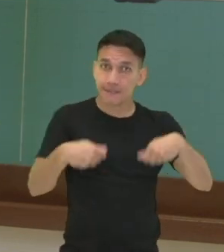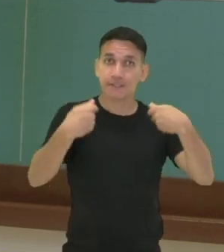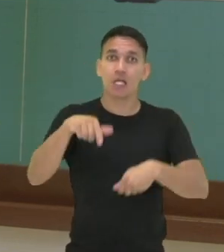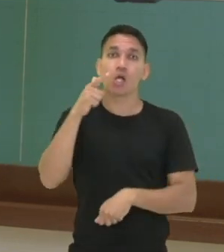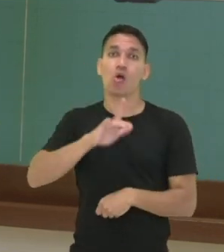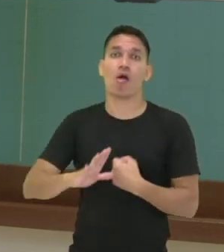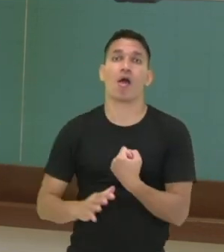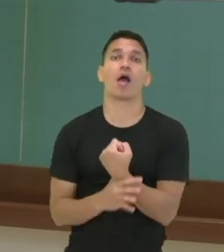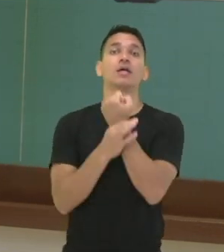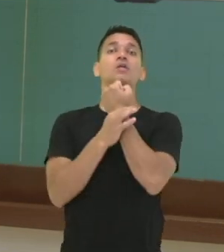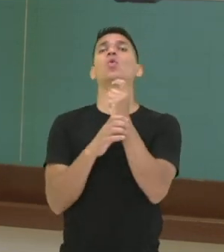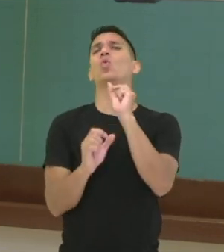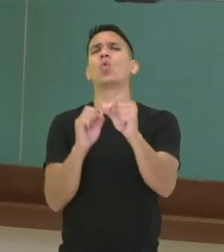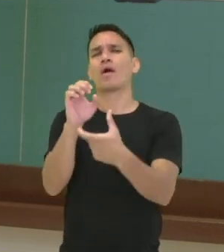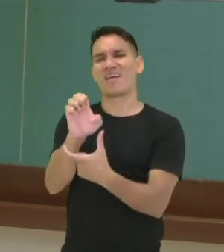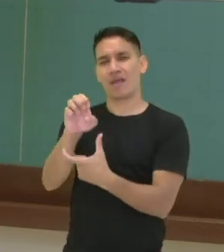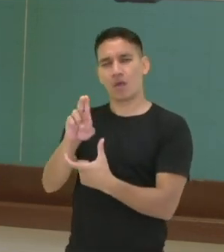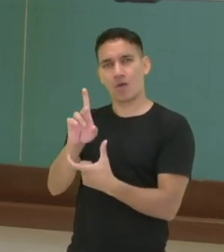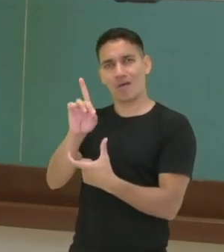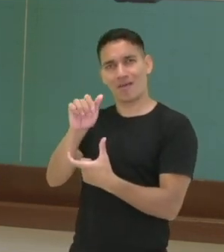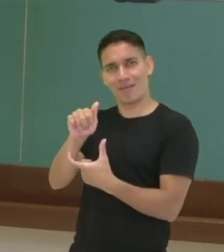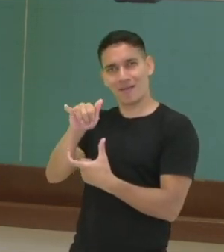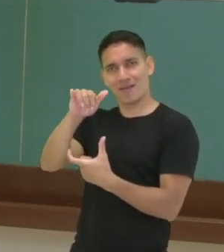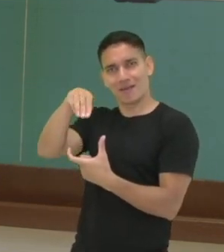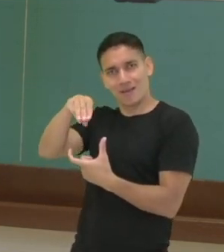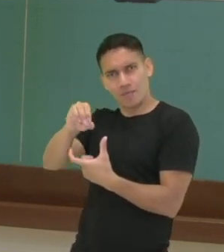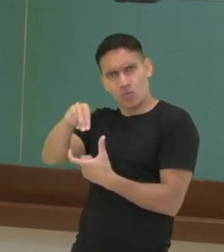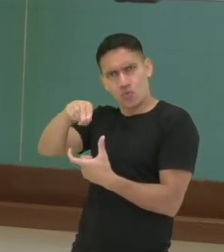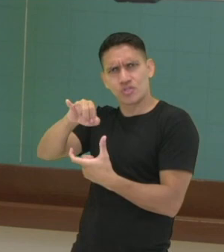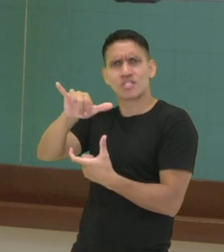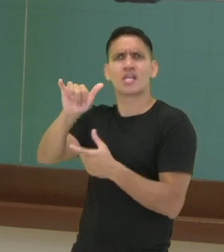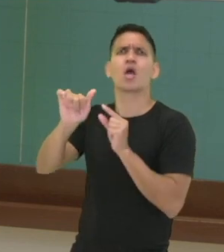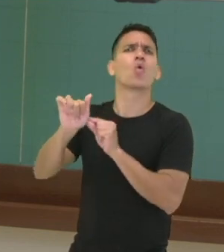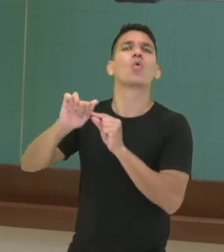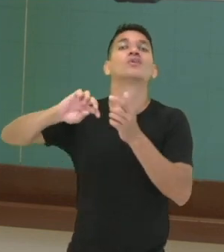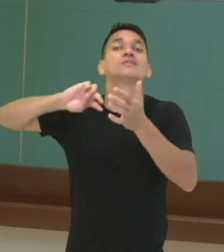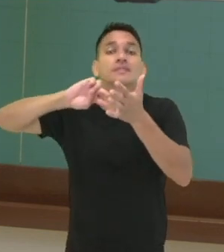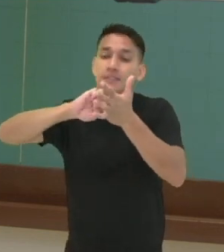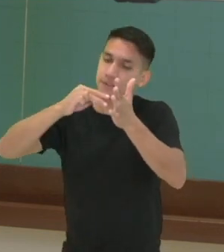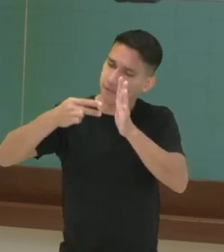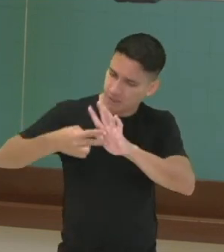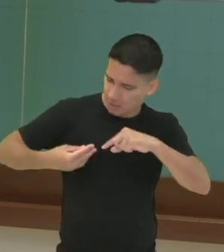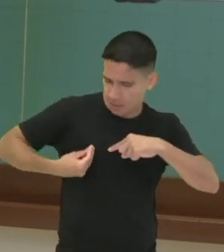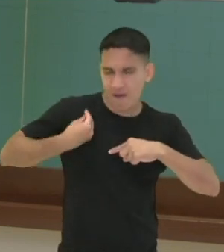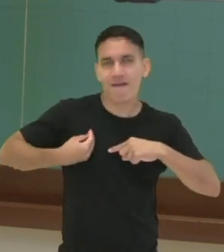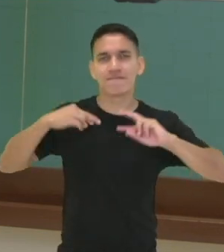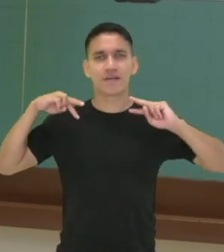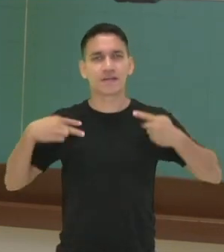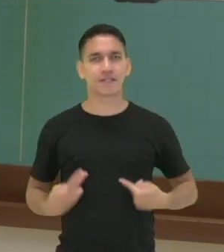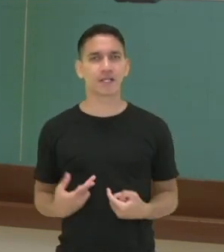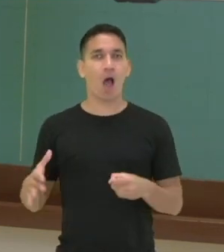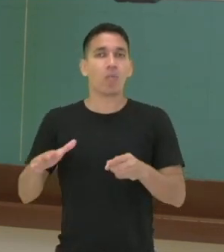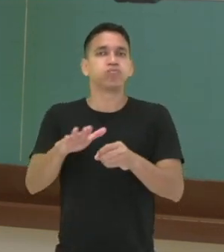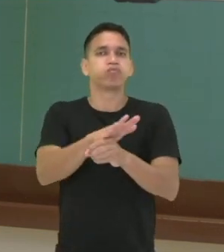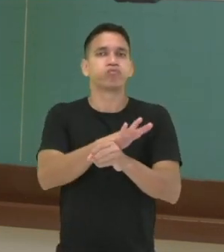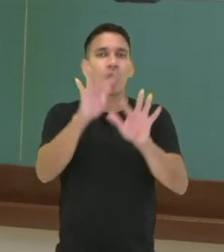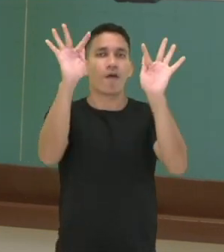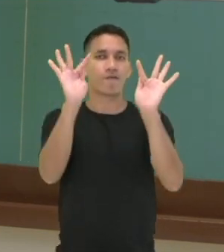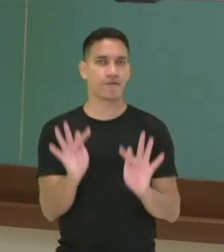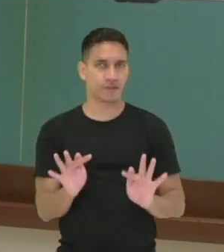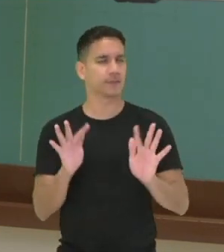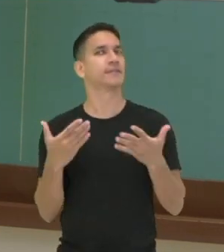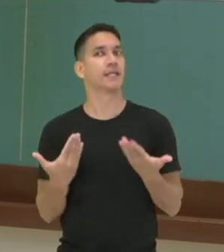garantia da eudaimonia. A eudaimonia é a finalidade da vida humana, a felicidade. Então, se nós não